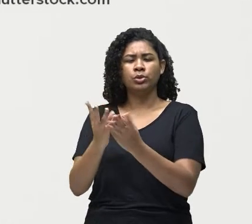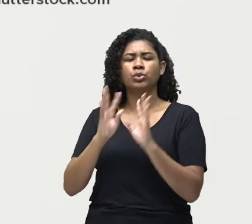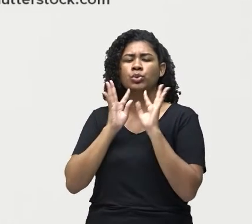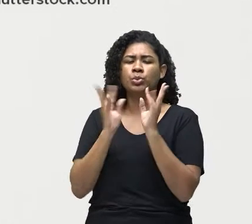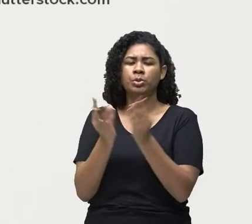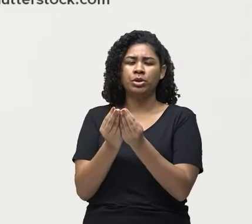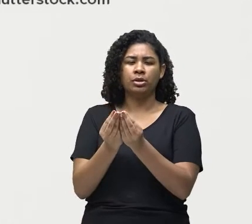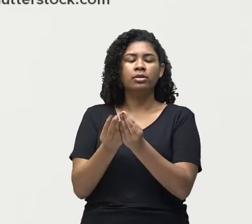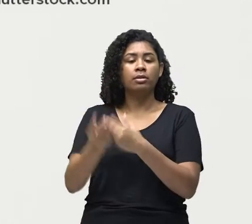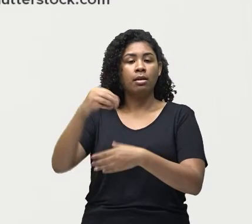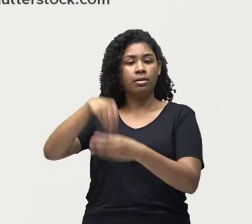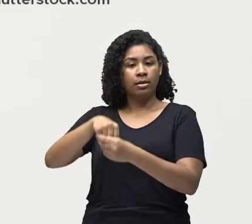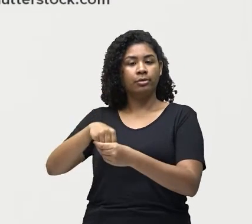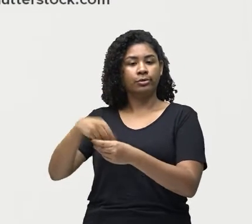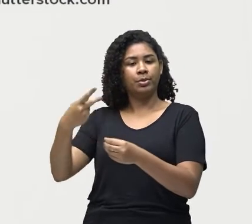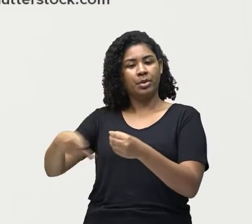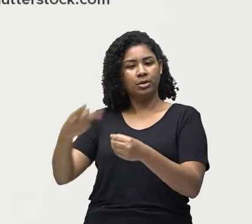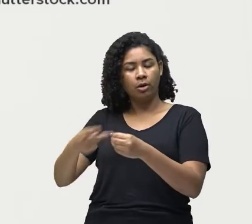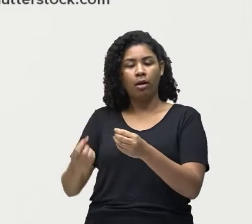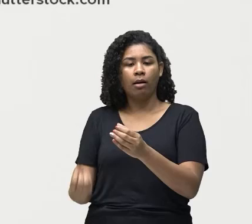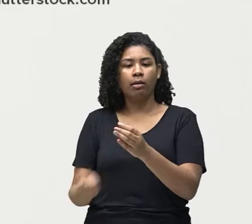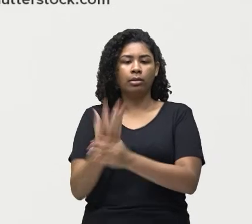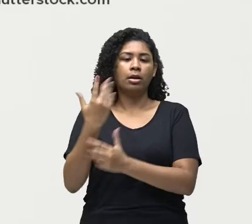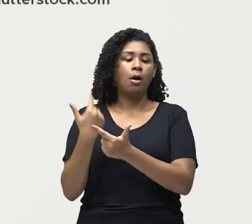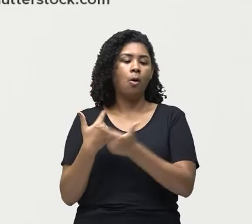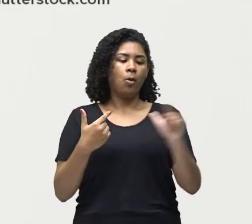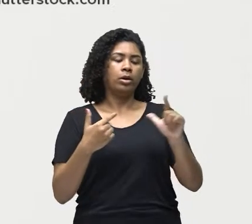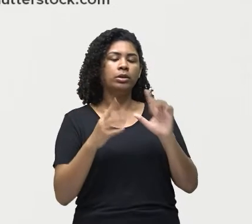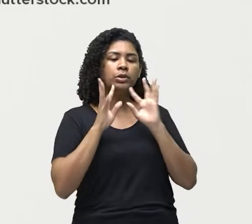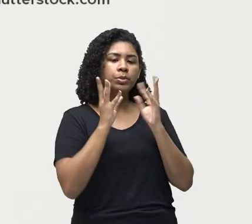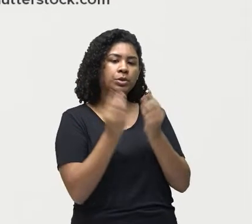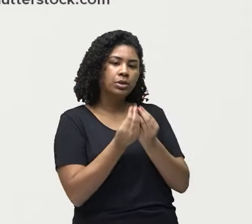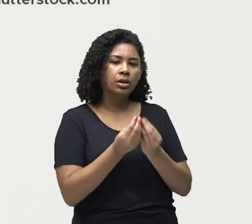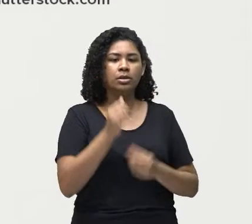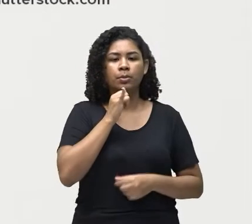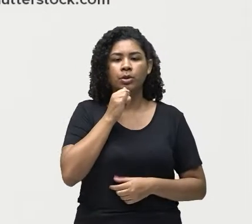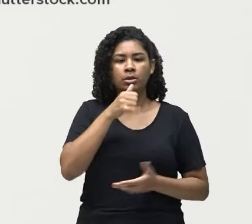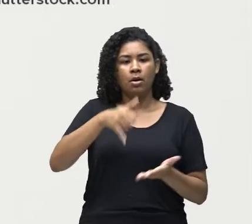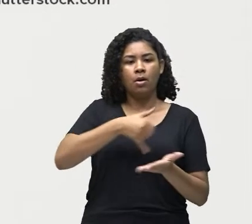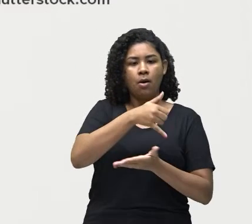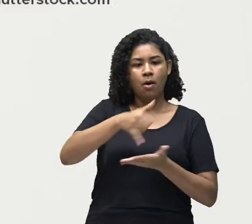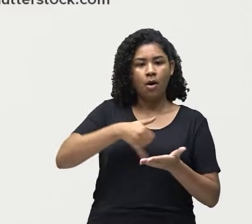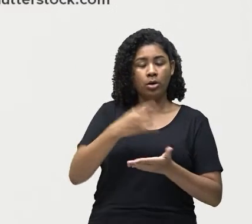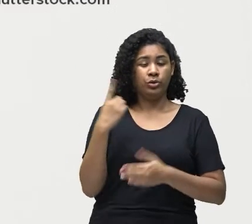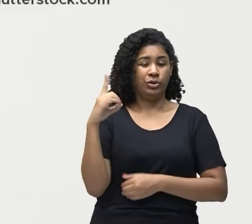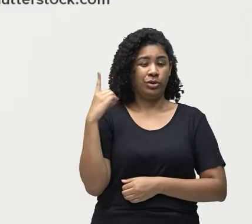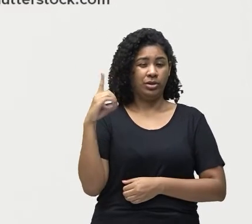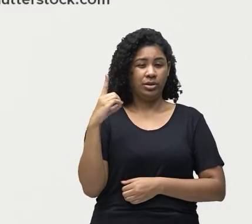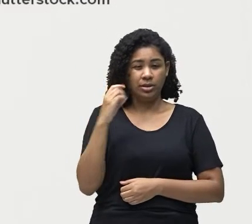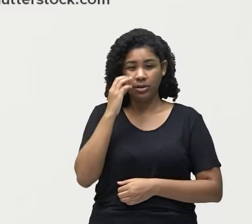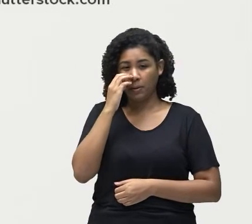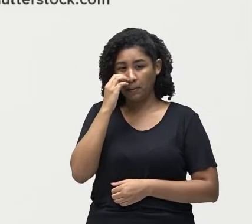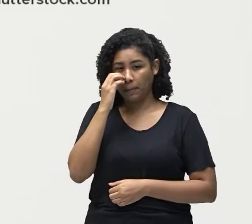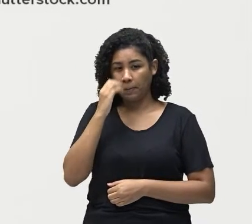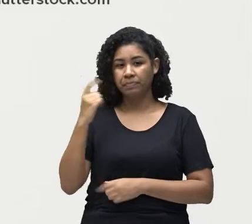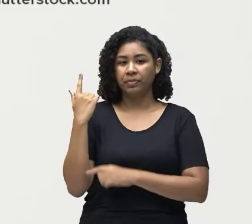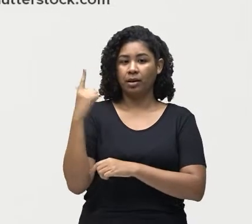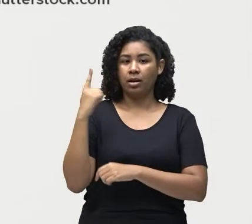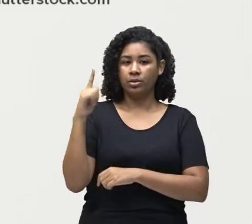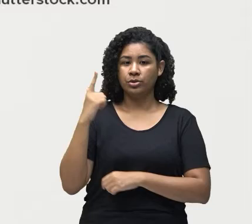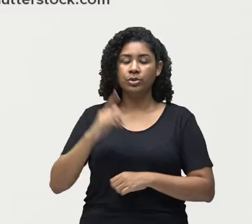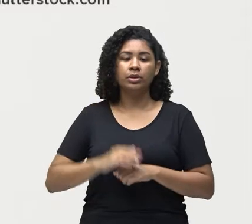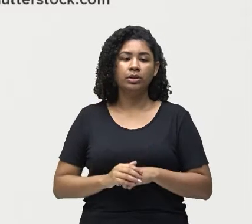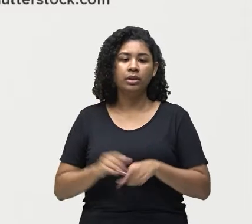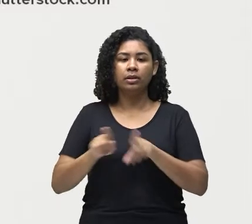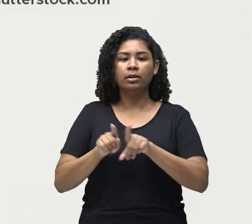derivados do petróleo? A gasolina, o óleo diesel, querosene e o GLP, que é o gás liquefeito